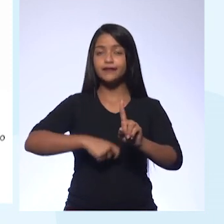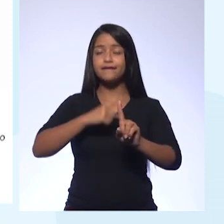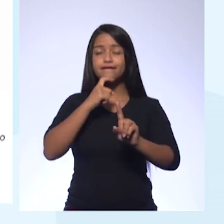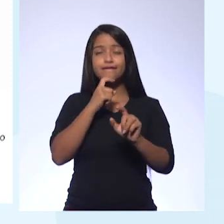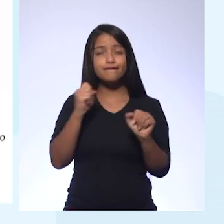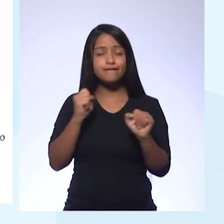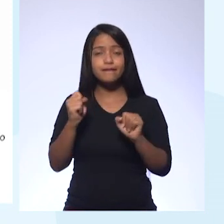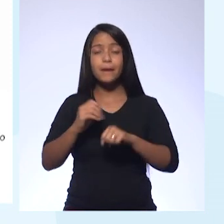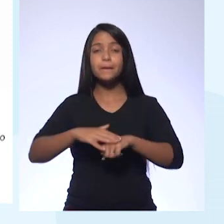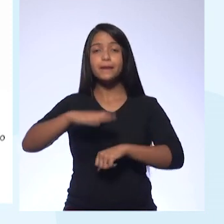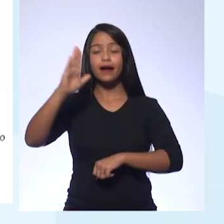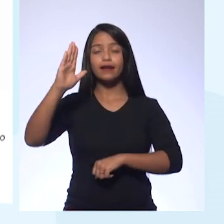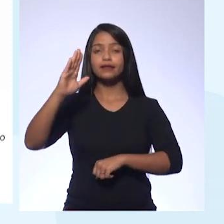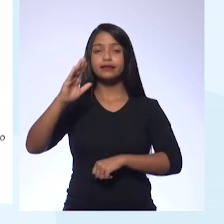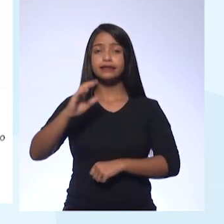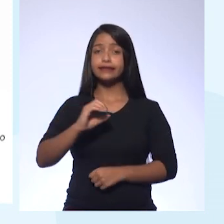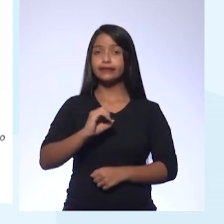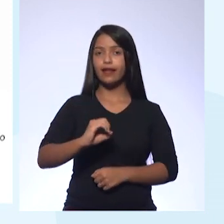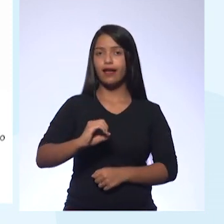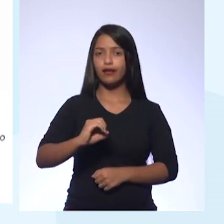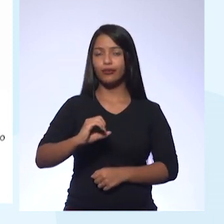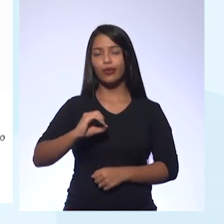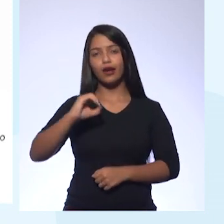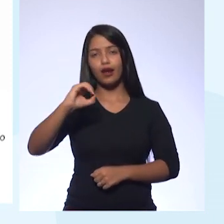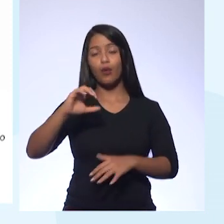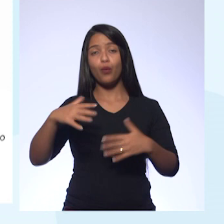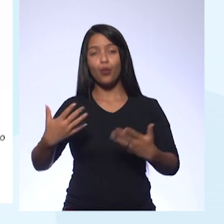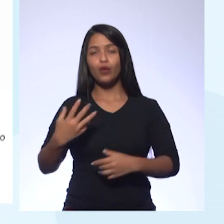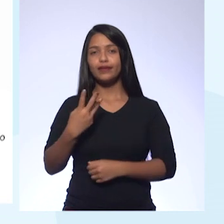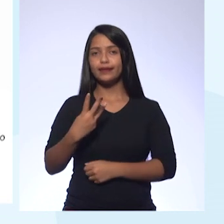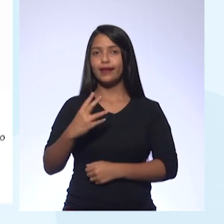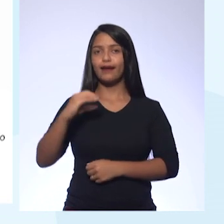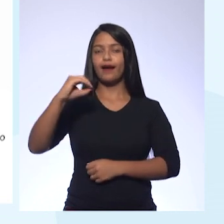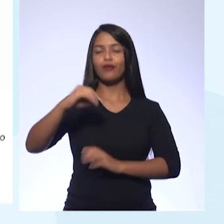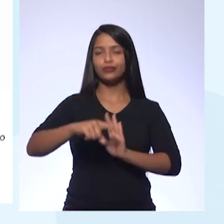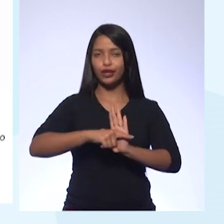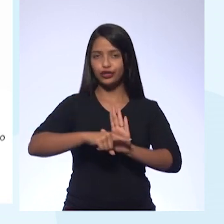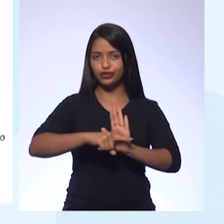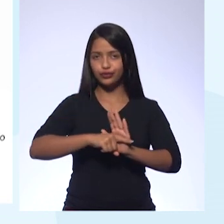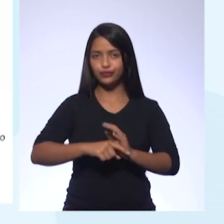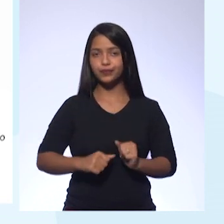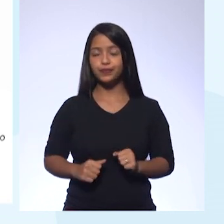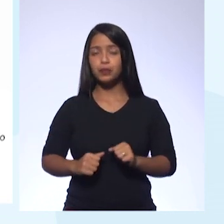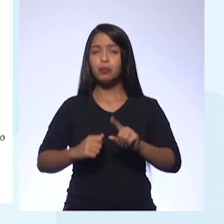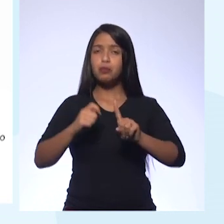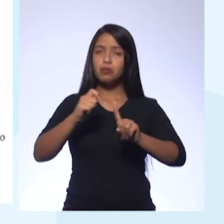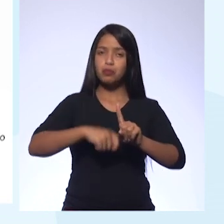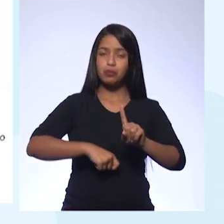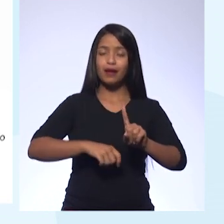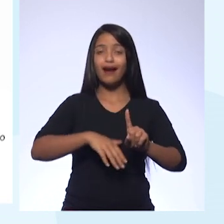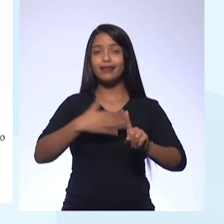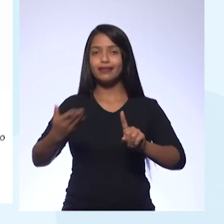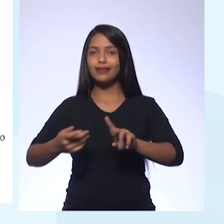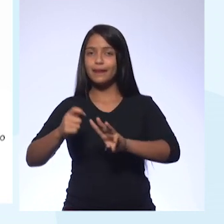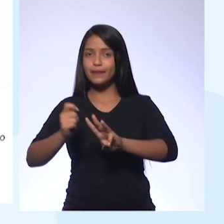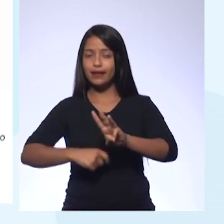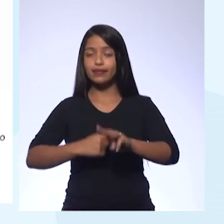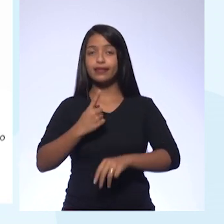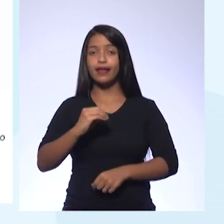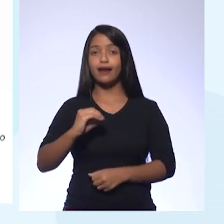acima de 0 ou 3 graus negativos, e 1 a 3 meses tem média acima de 10